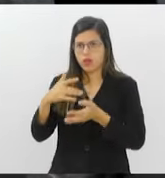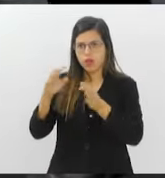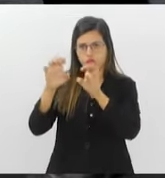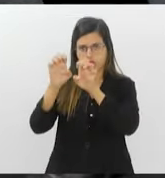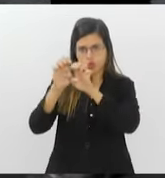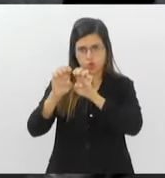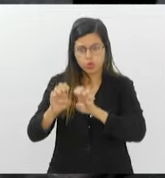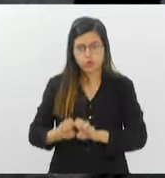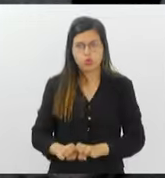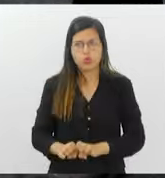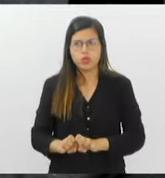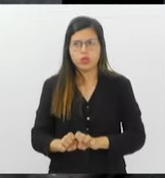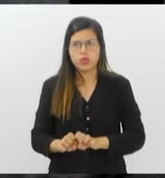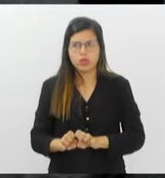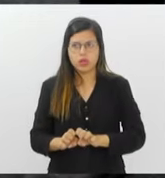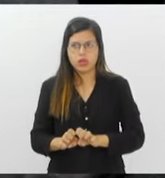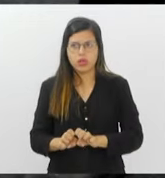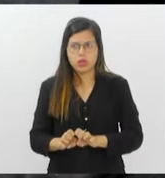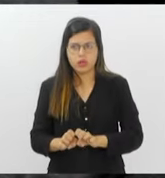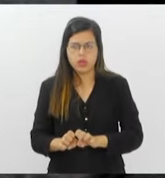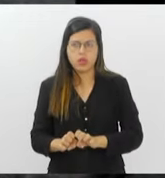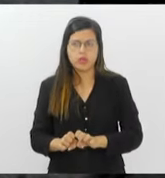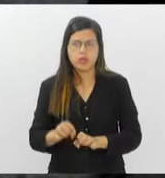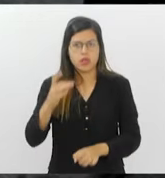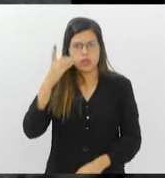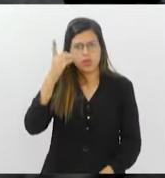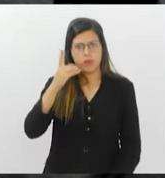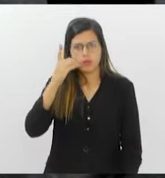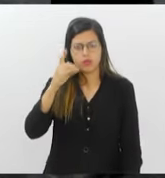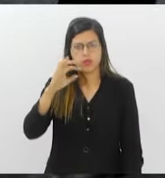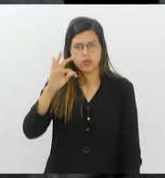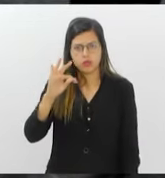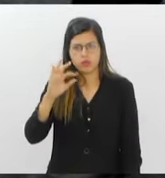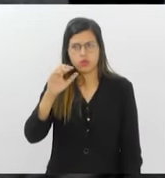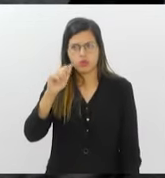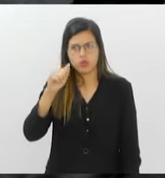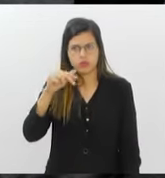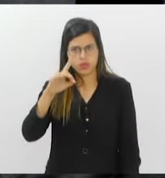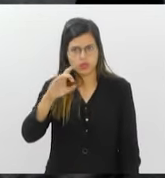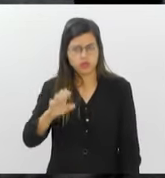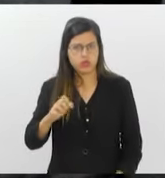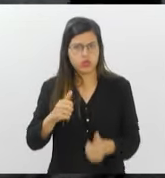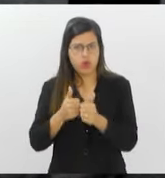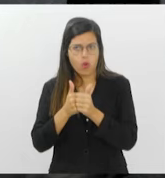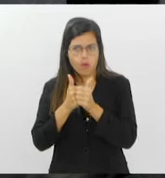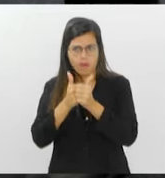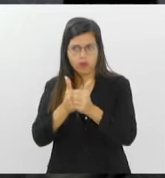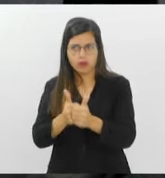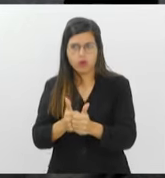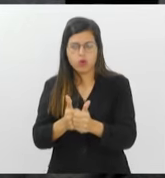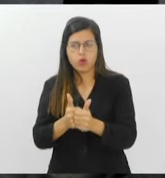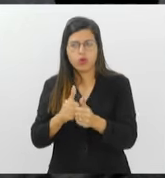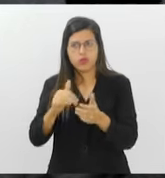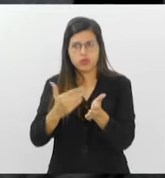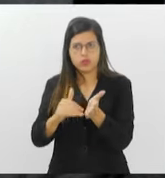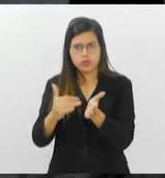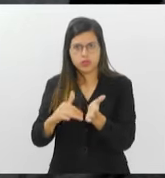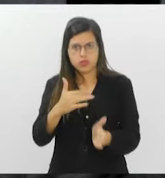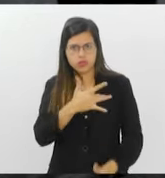reestruturada, exatamente, deputado Tandy acompanhou isso, a Secretaria de Saúde foi